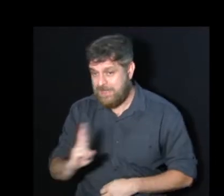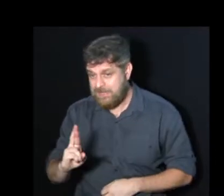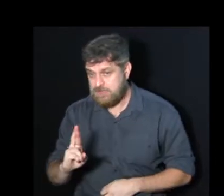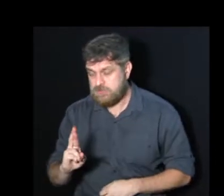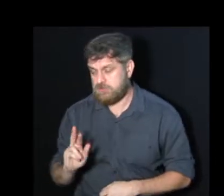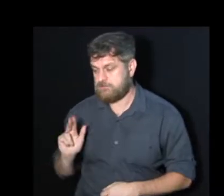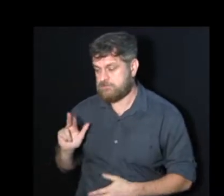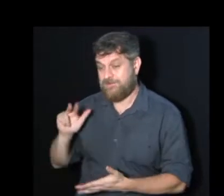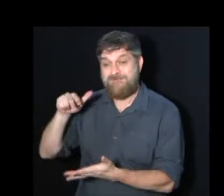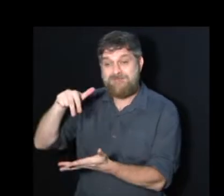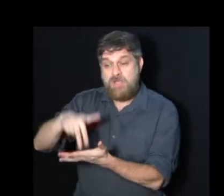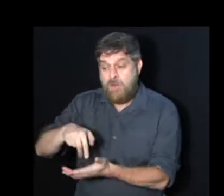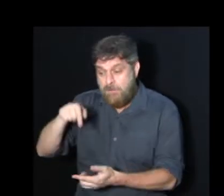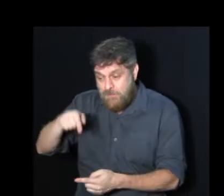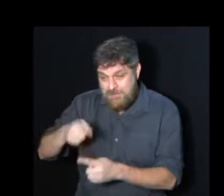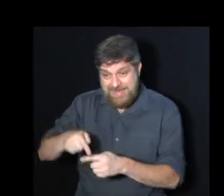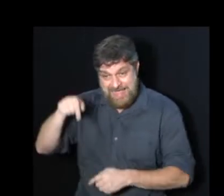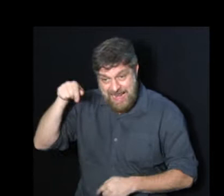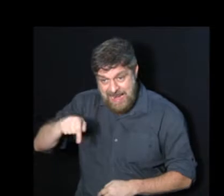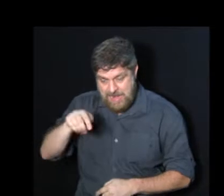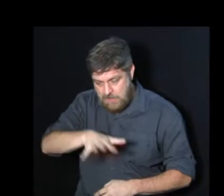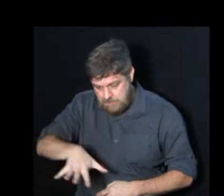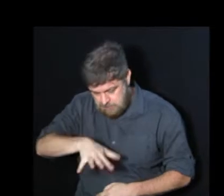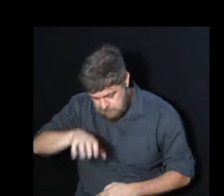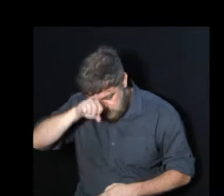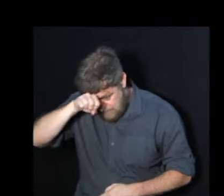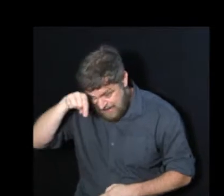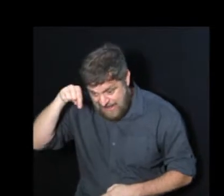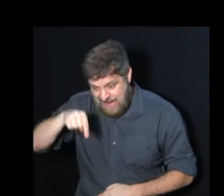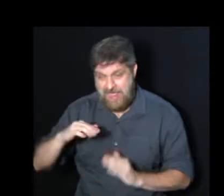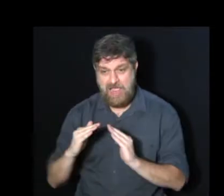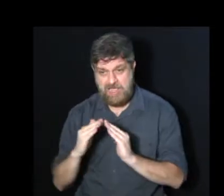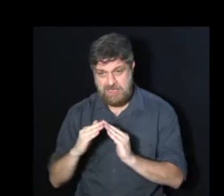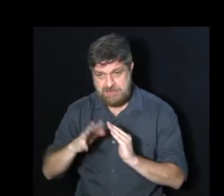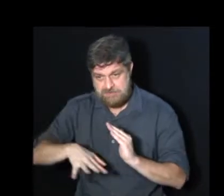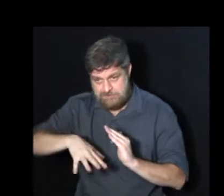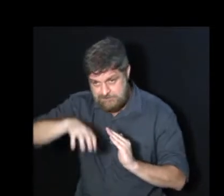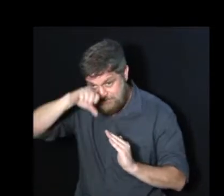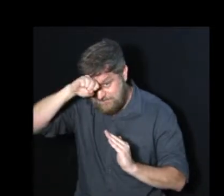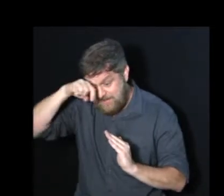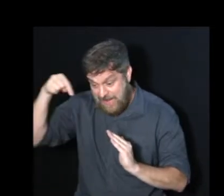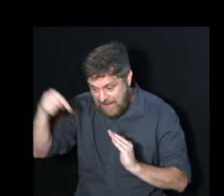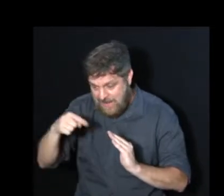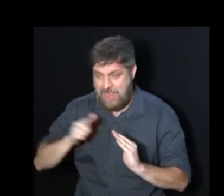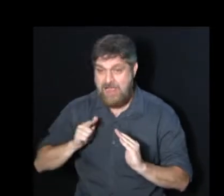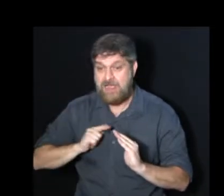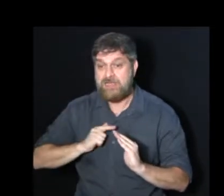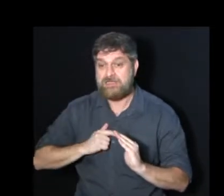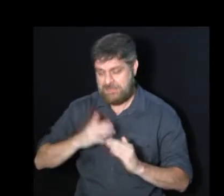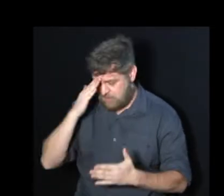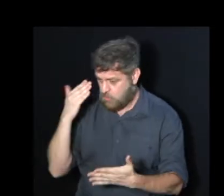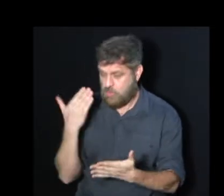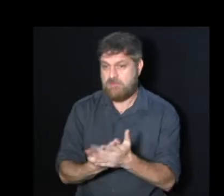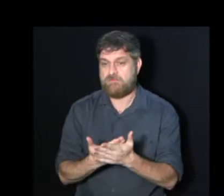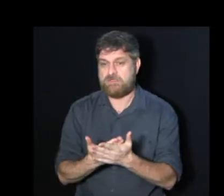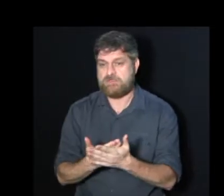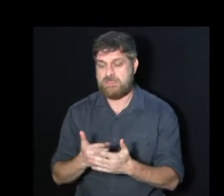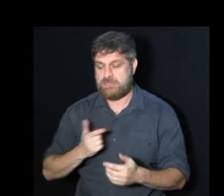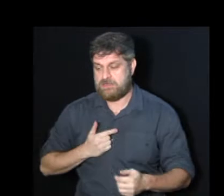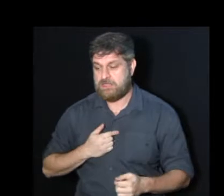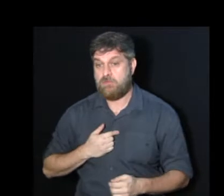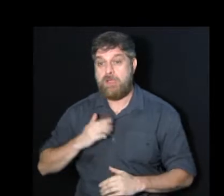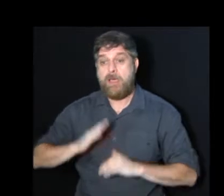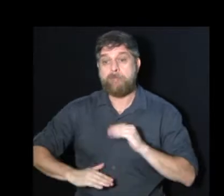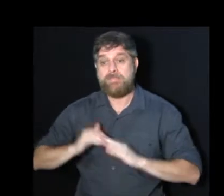de confiança para elas. Então, é um espaço para se trabalhar tanto a prevenção quanto esse